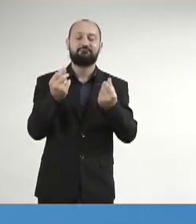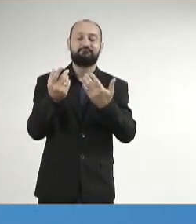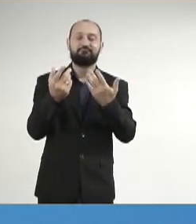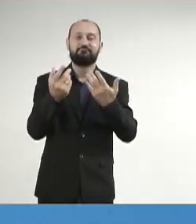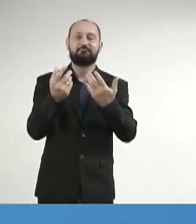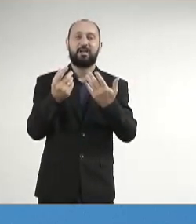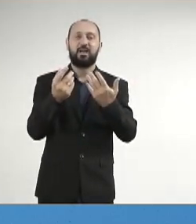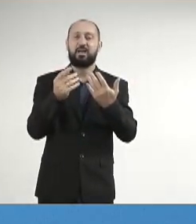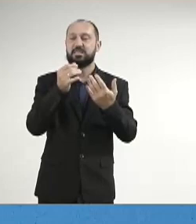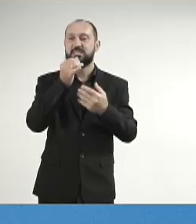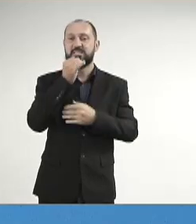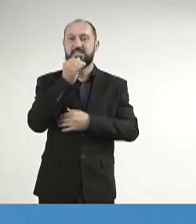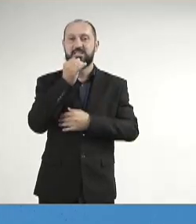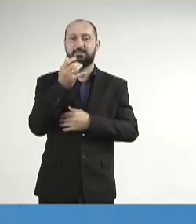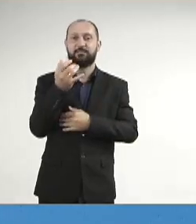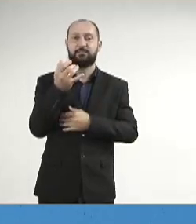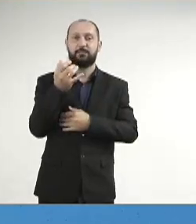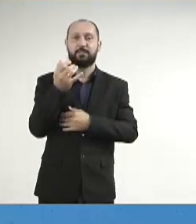simples